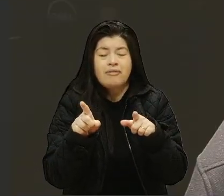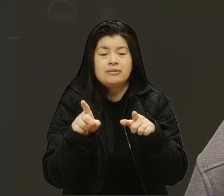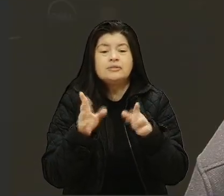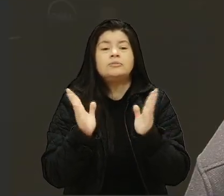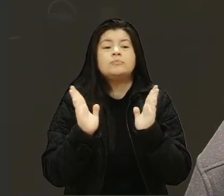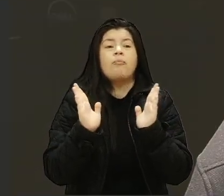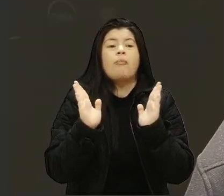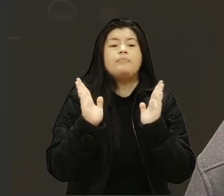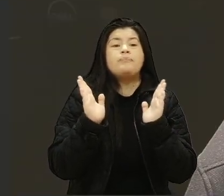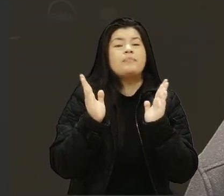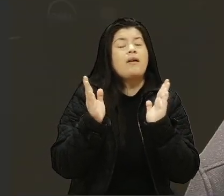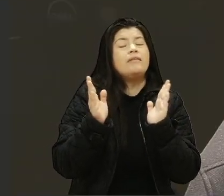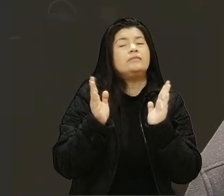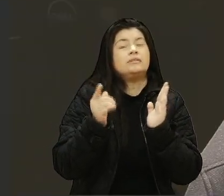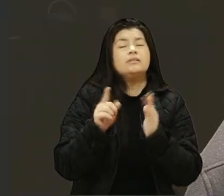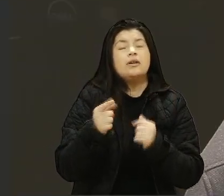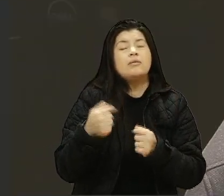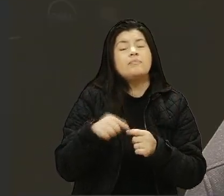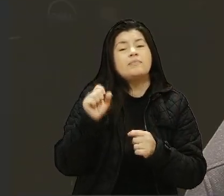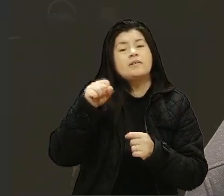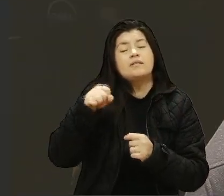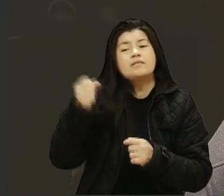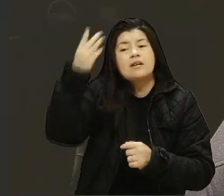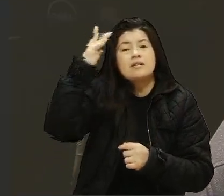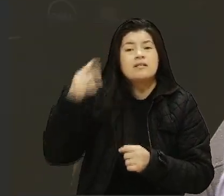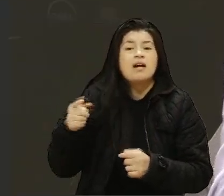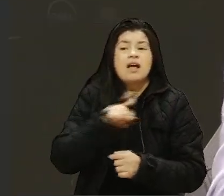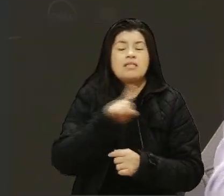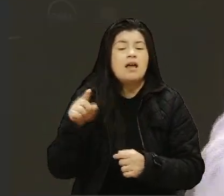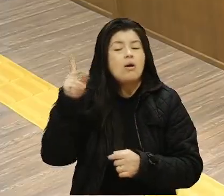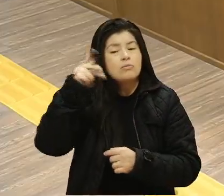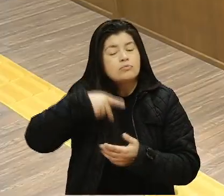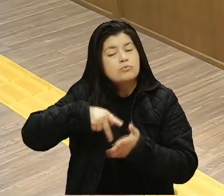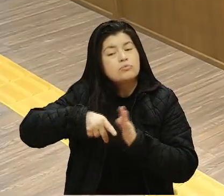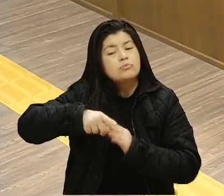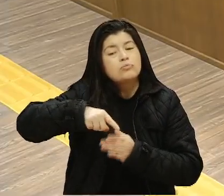determinada e a vereadora Daiane não é autora do fato. Obrigado. Para declarar o voto, senhor presidente.